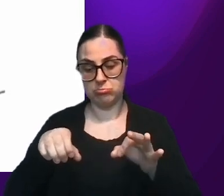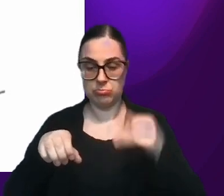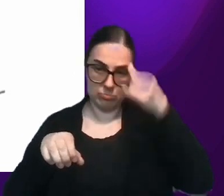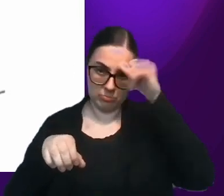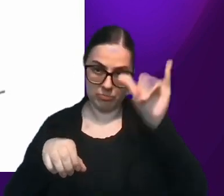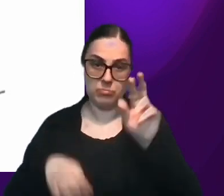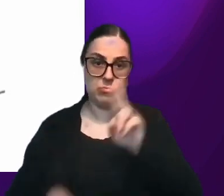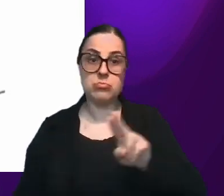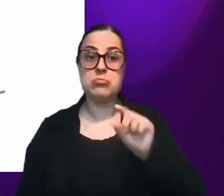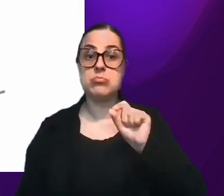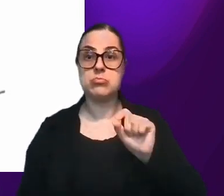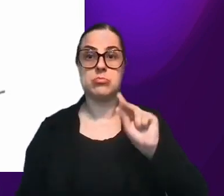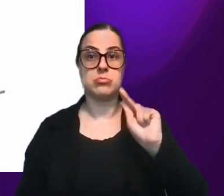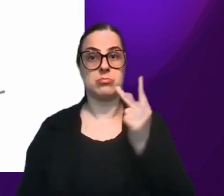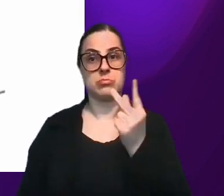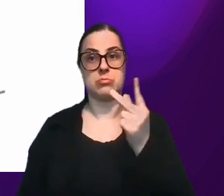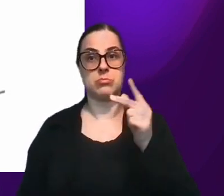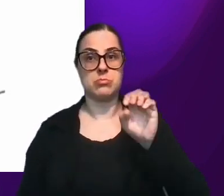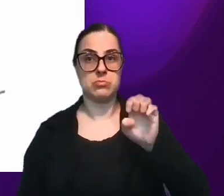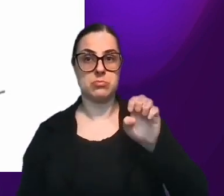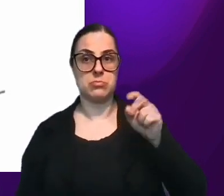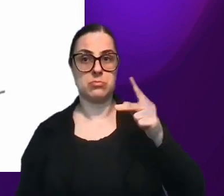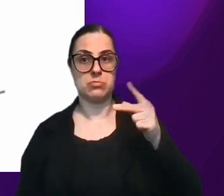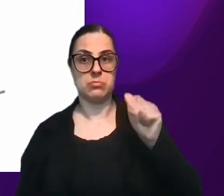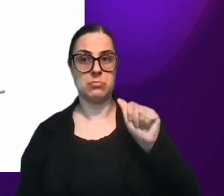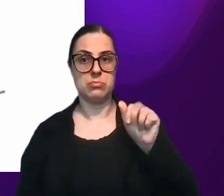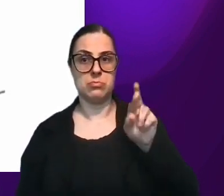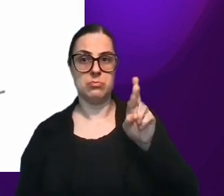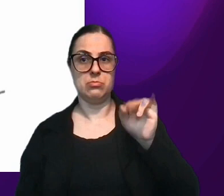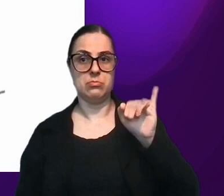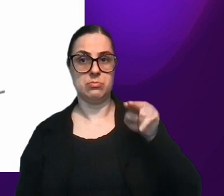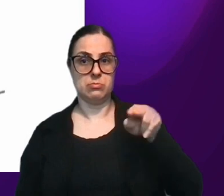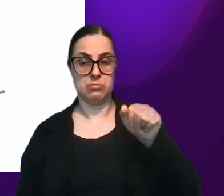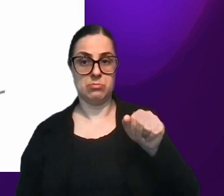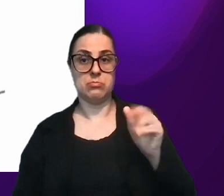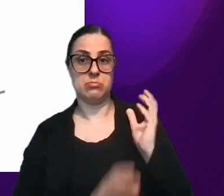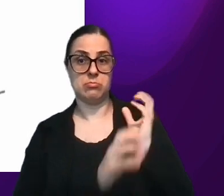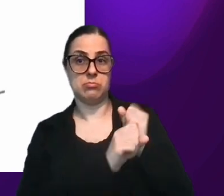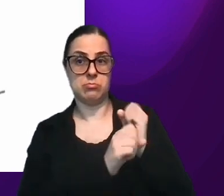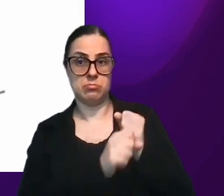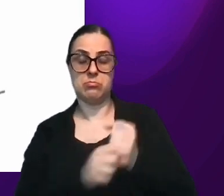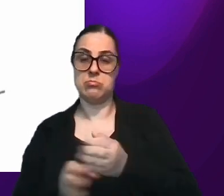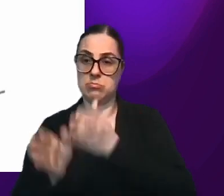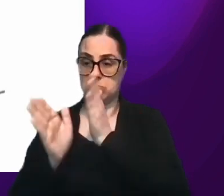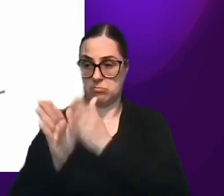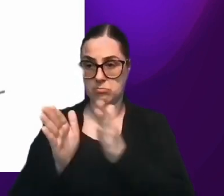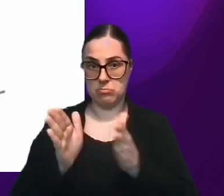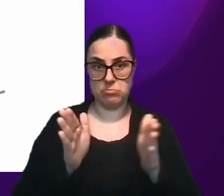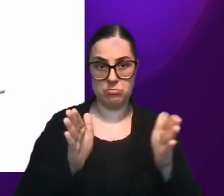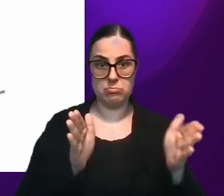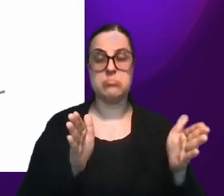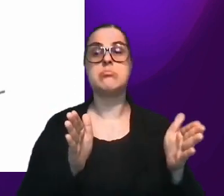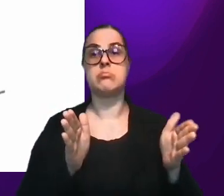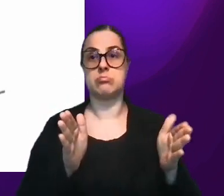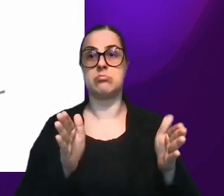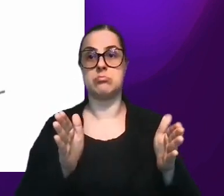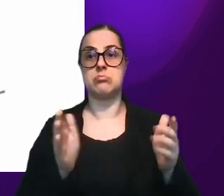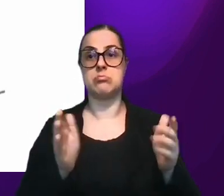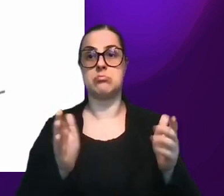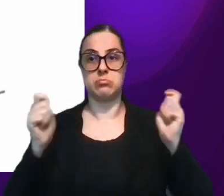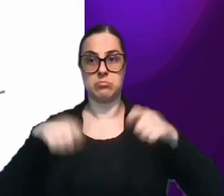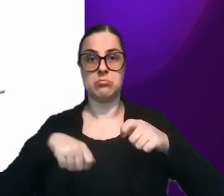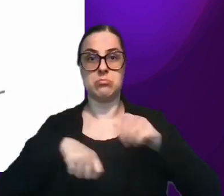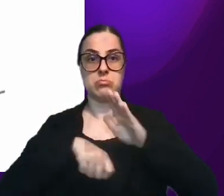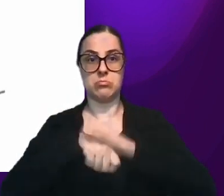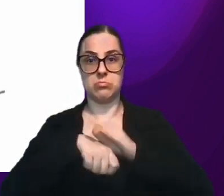regionalmente, seja com a máquina acoplada em série ou em paralelo com a ECMO, você fazer citrato para garantir